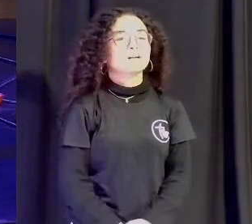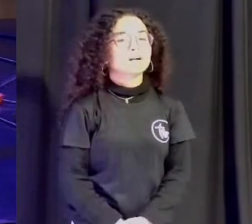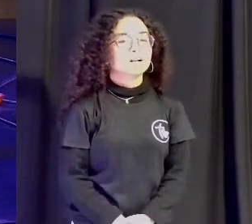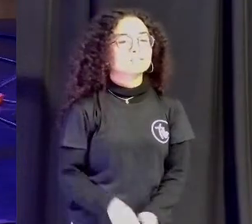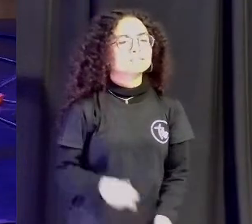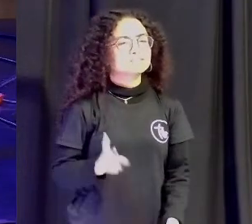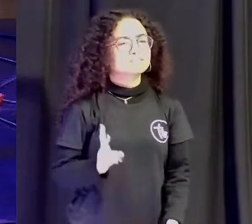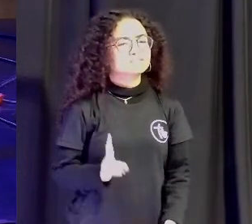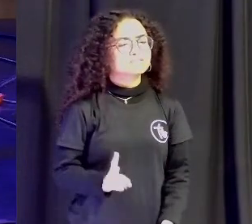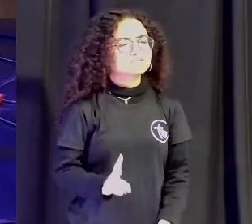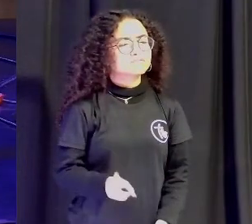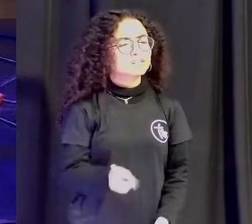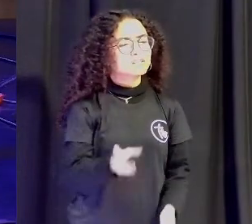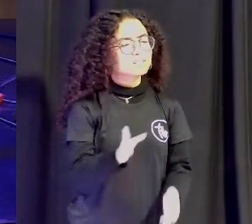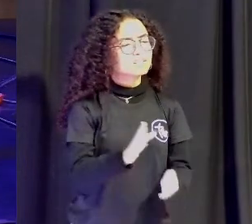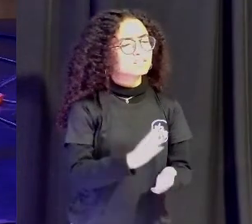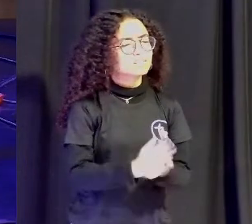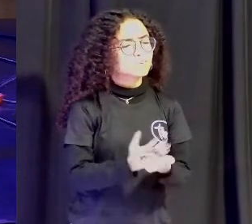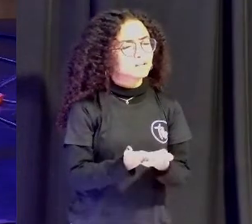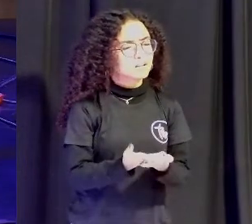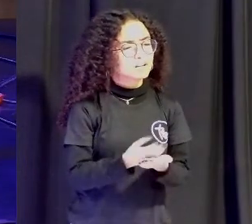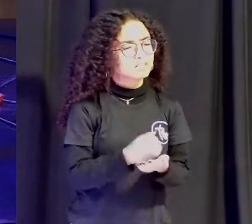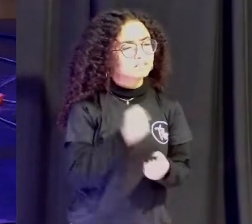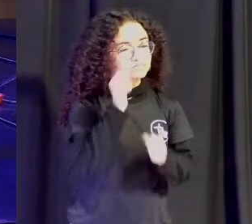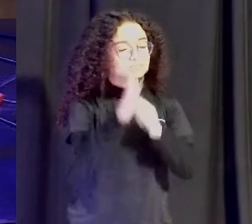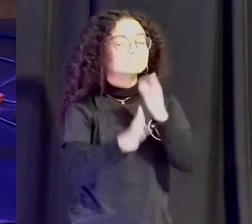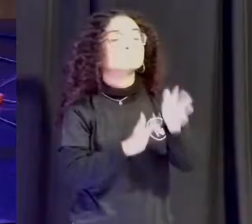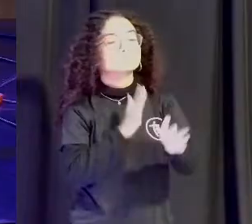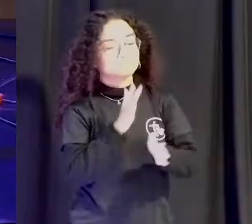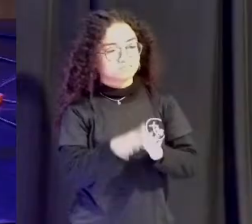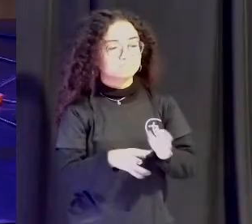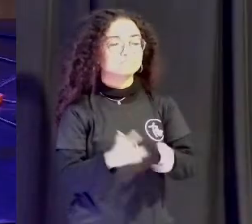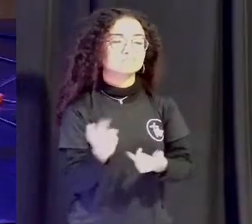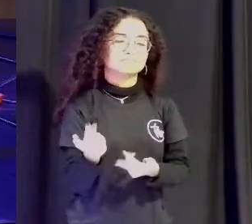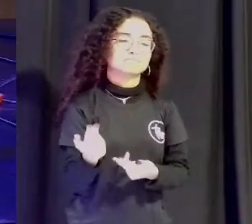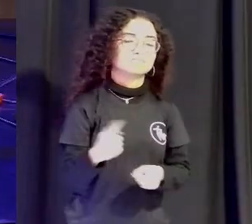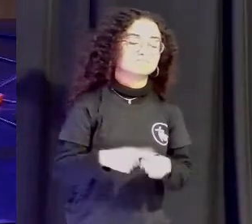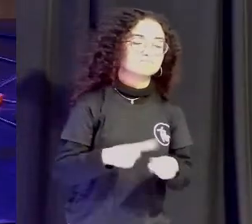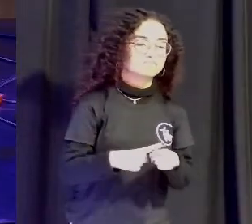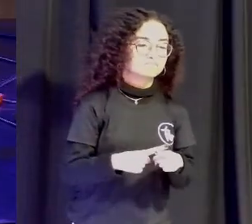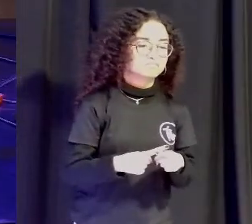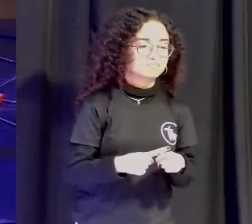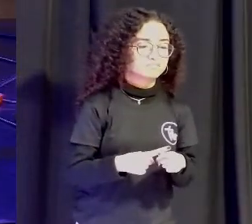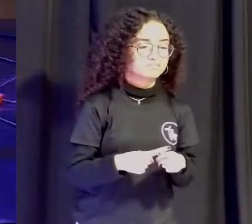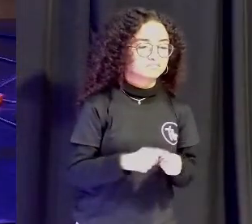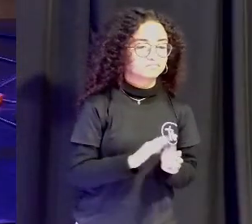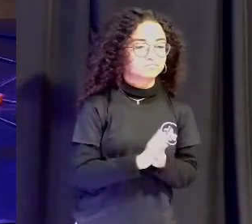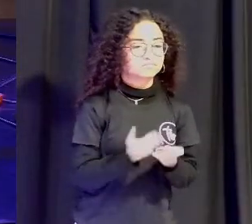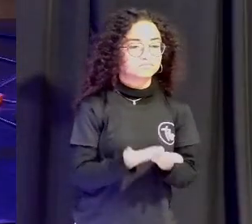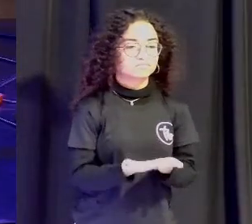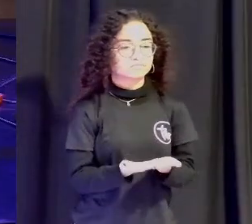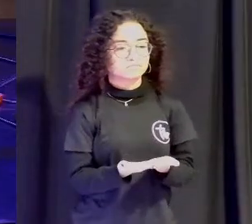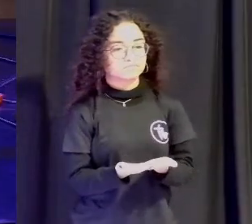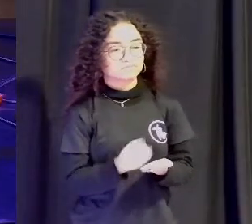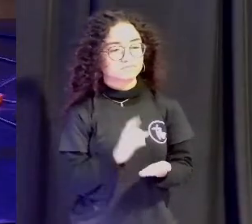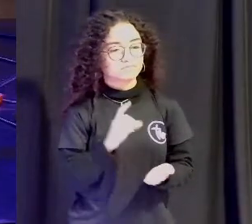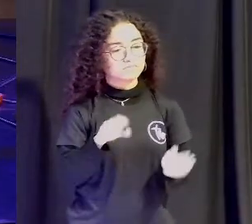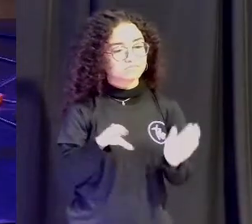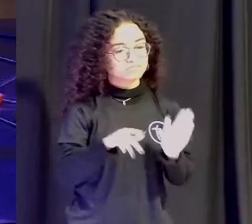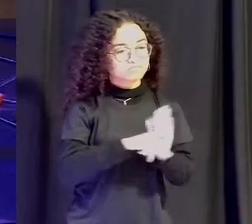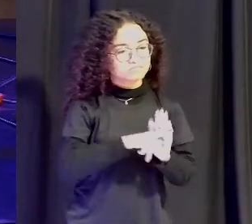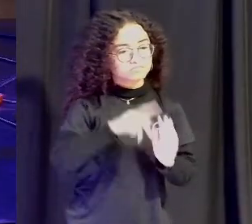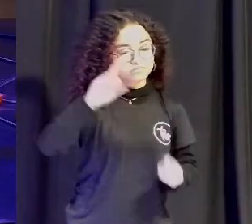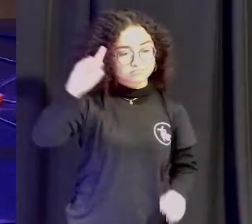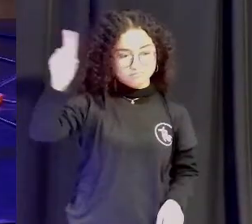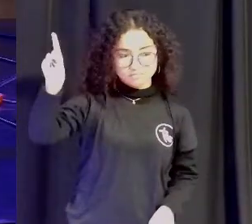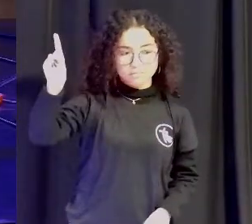palavra, porque não é a sua palavra, não é a palavra que nós inventamos, não